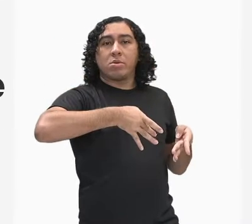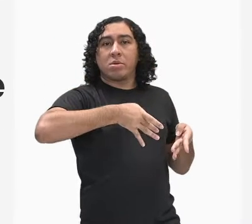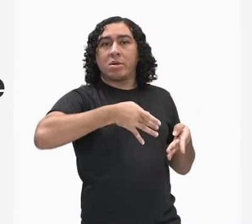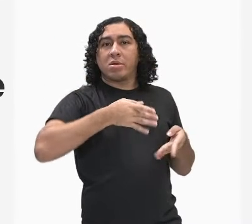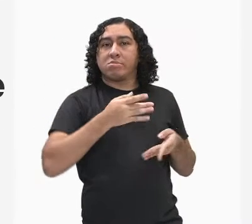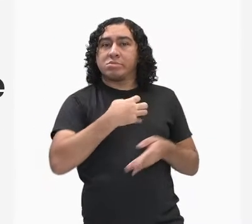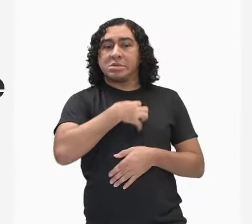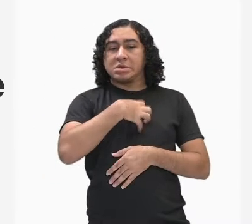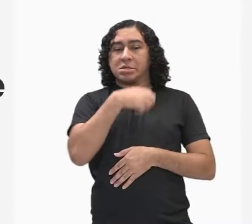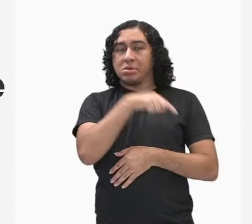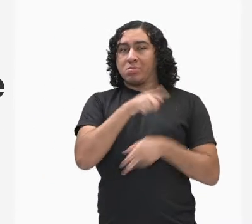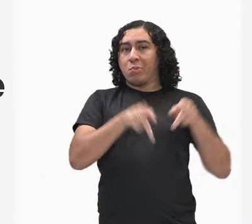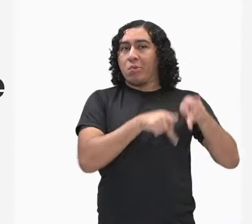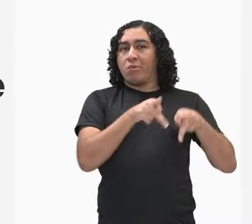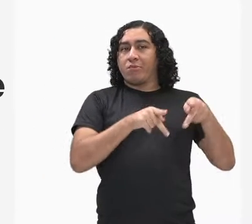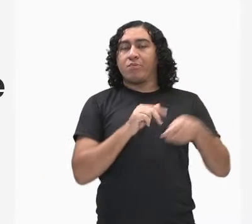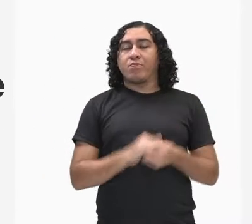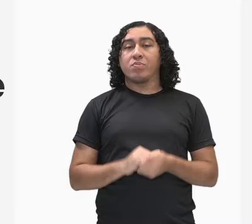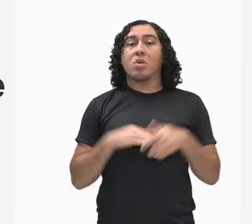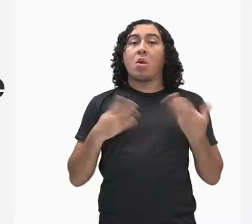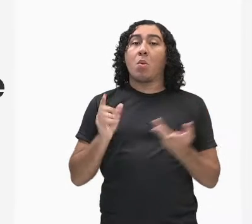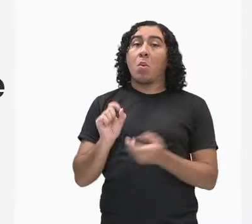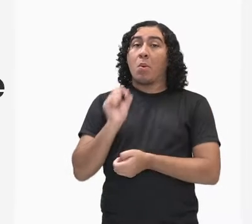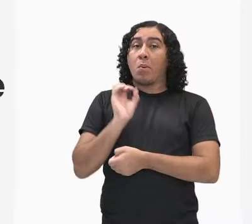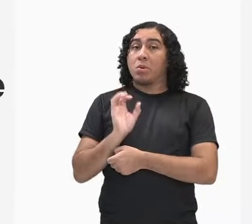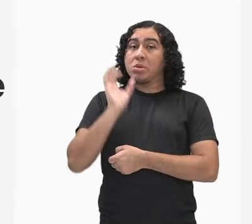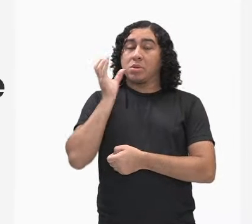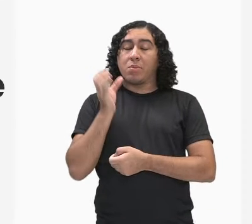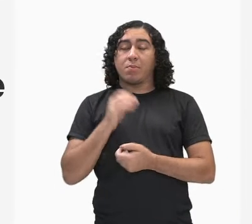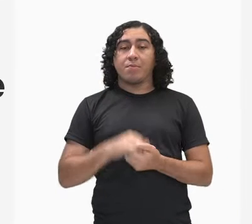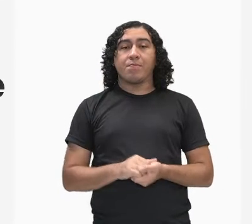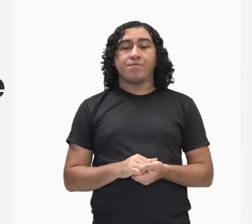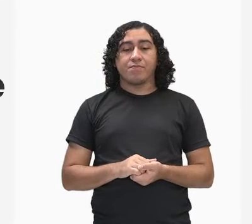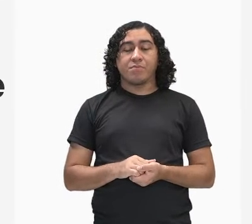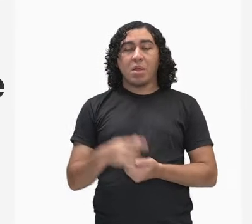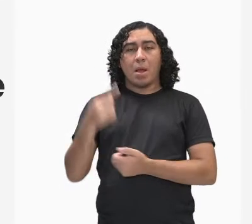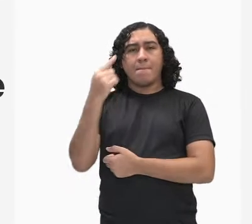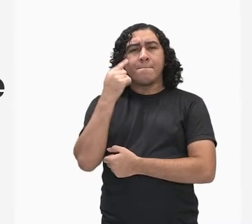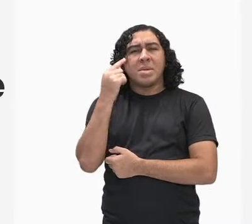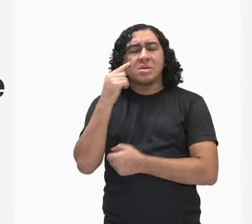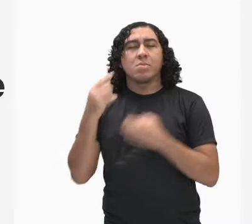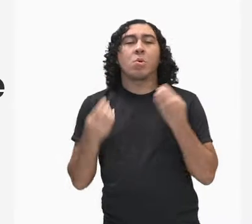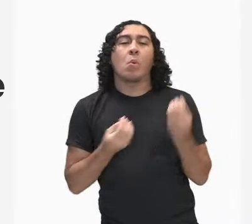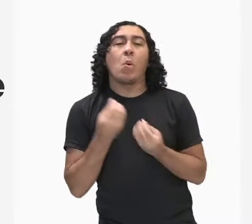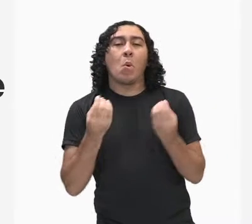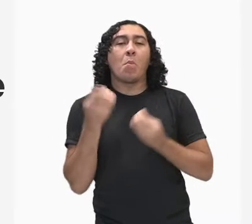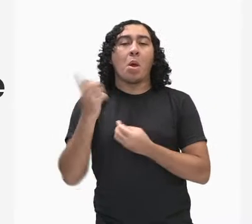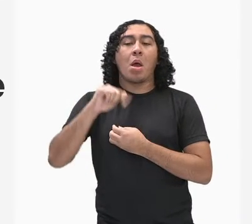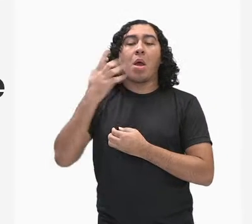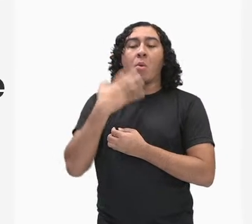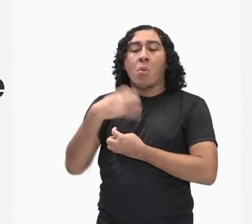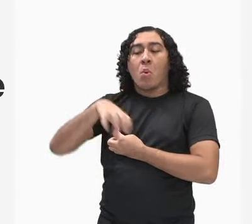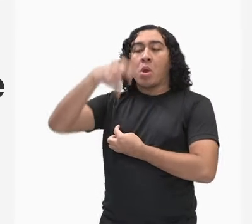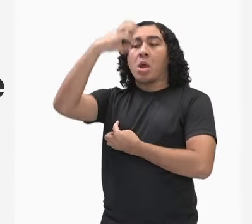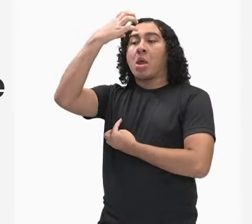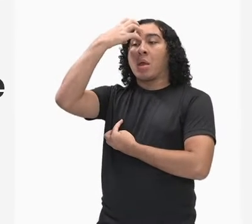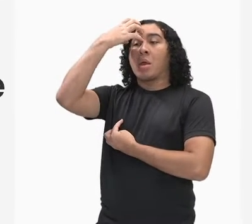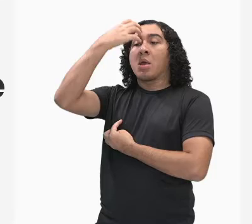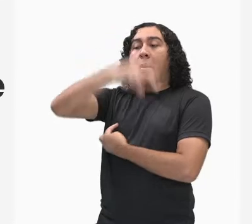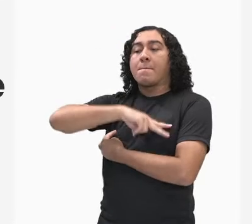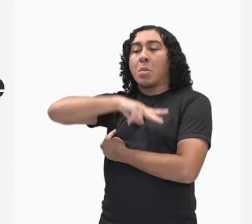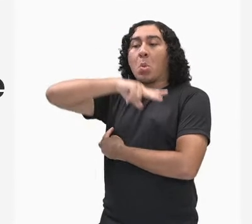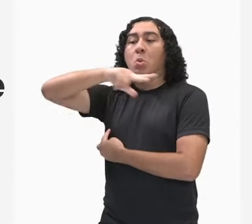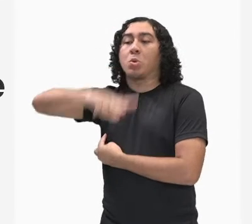acontece? Eles achavam assim, ó, como é que pode? O rei não é Portugal